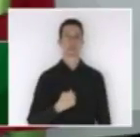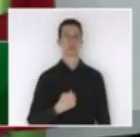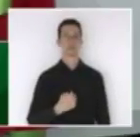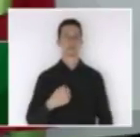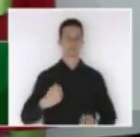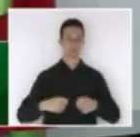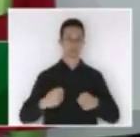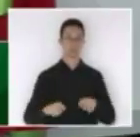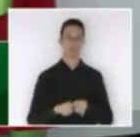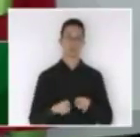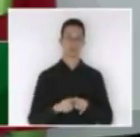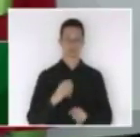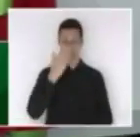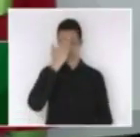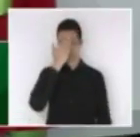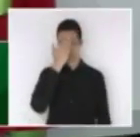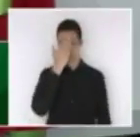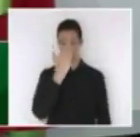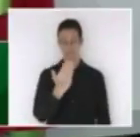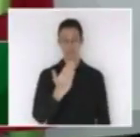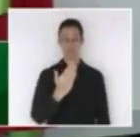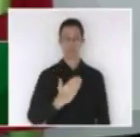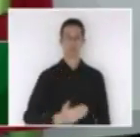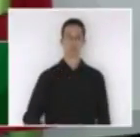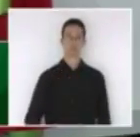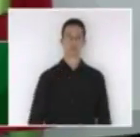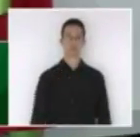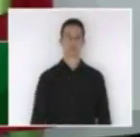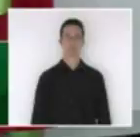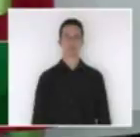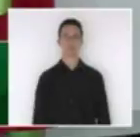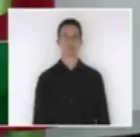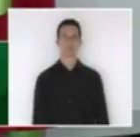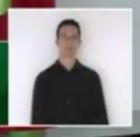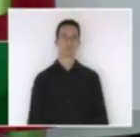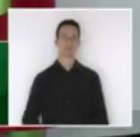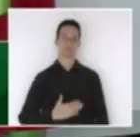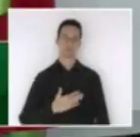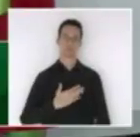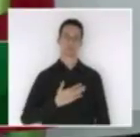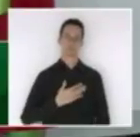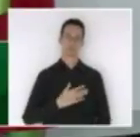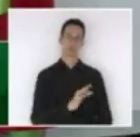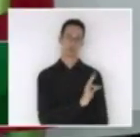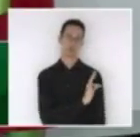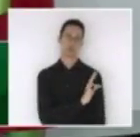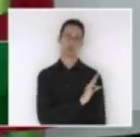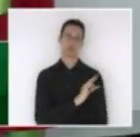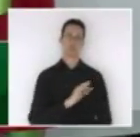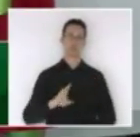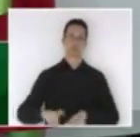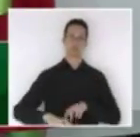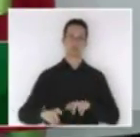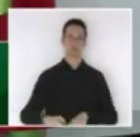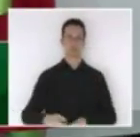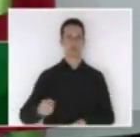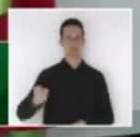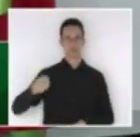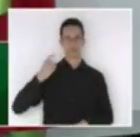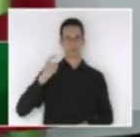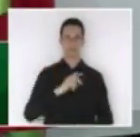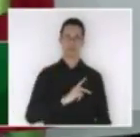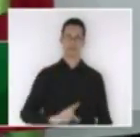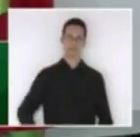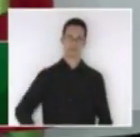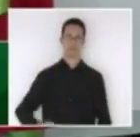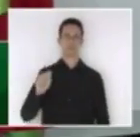fazer um agradecimento histórico, até por ser técnico agrícola, fui presidente da Associação dos Técnicos